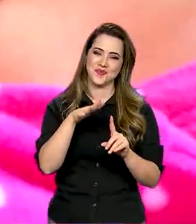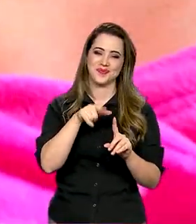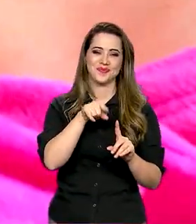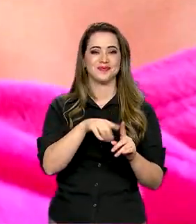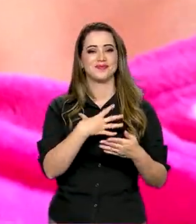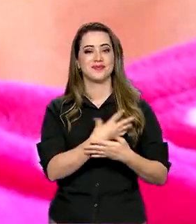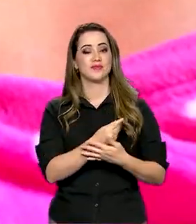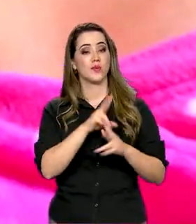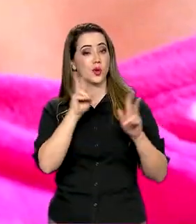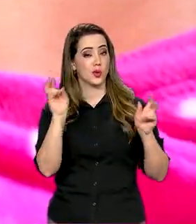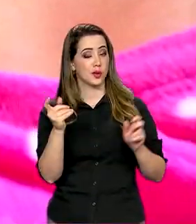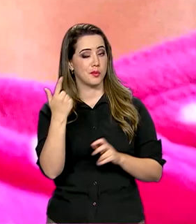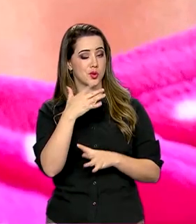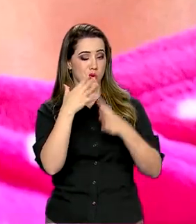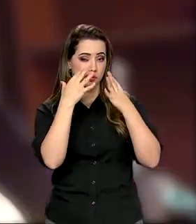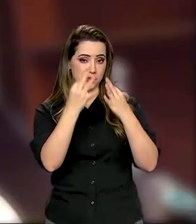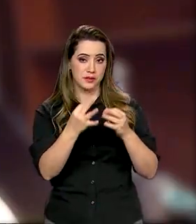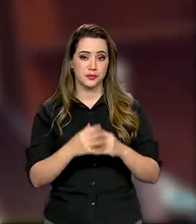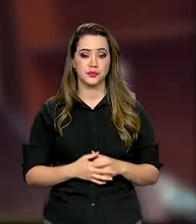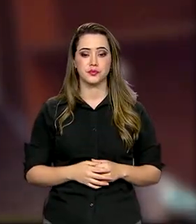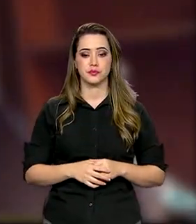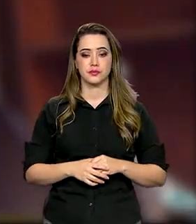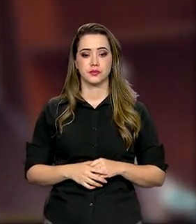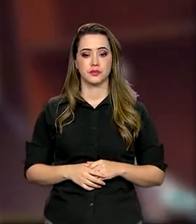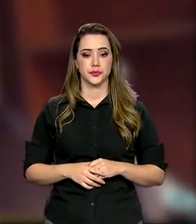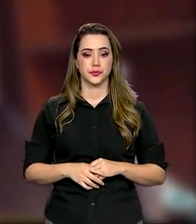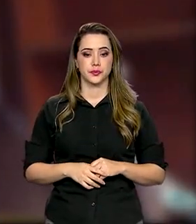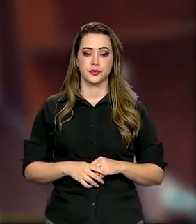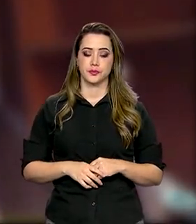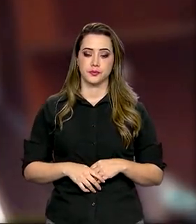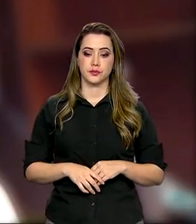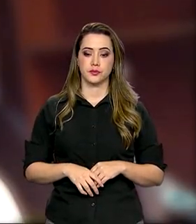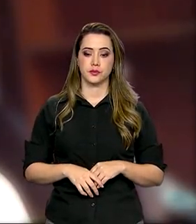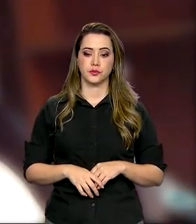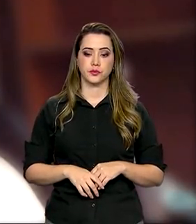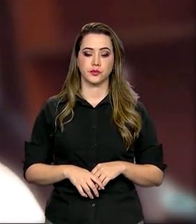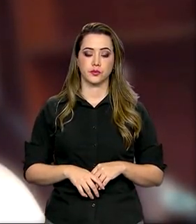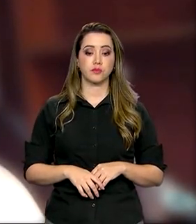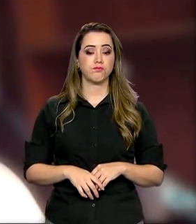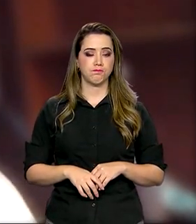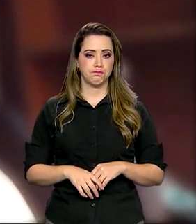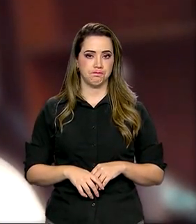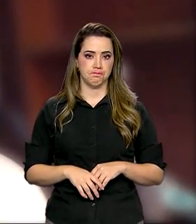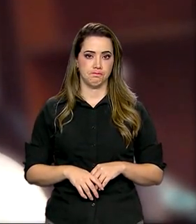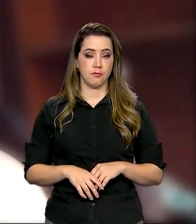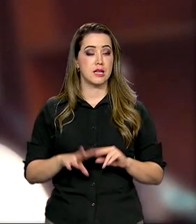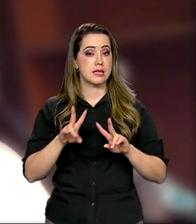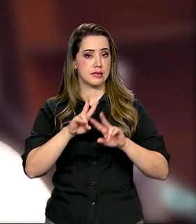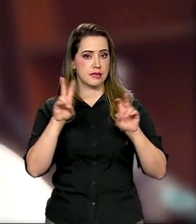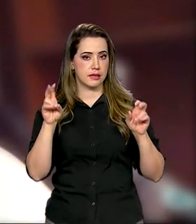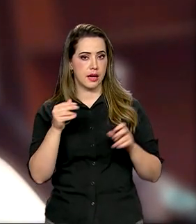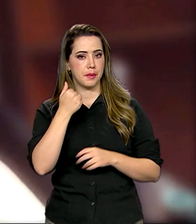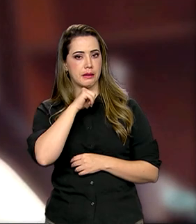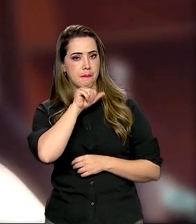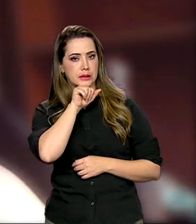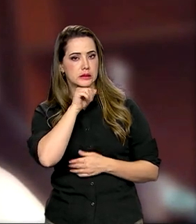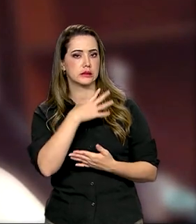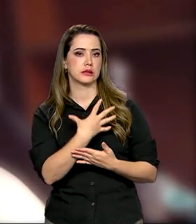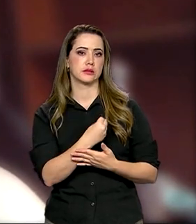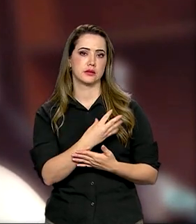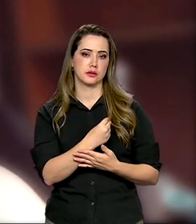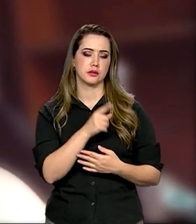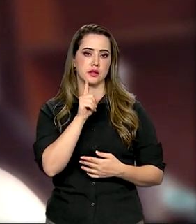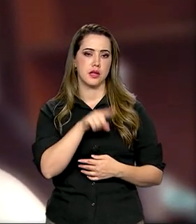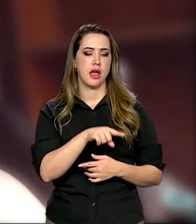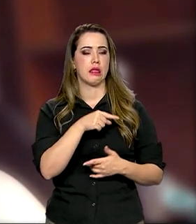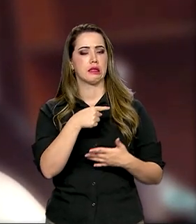ganha uma atenção especial. Essa questão, né, da maternidade, a questão do aleitamento, da amamentação, são questões